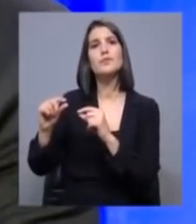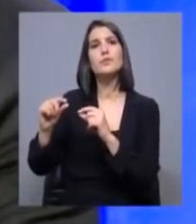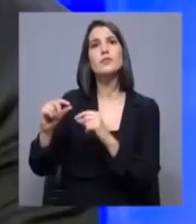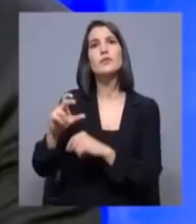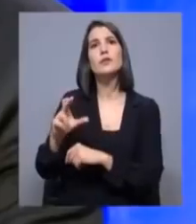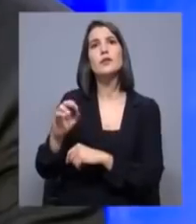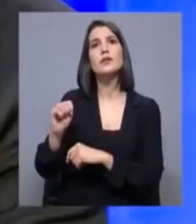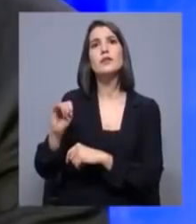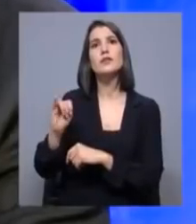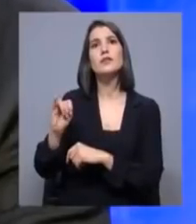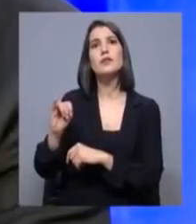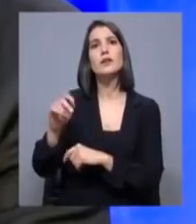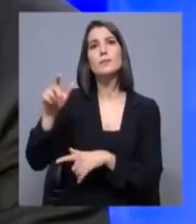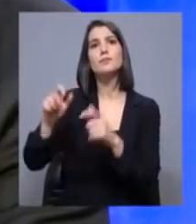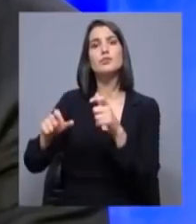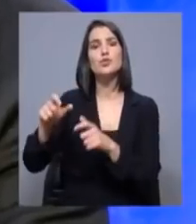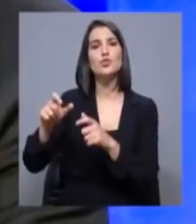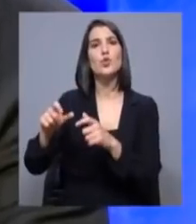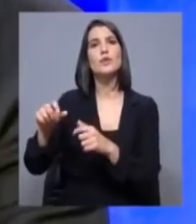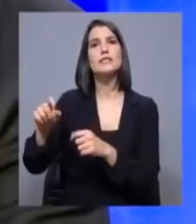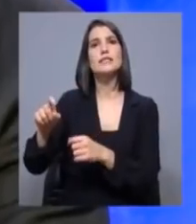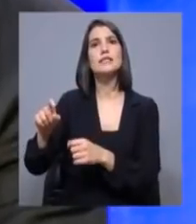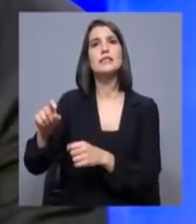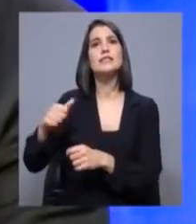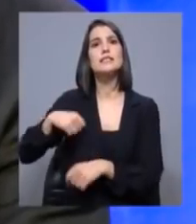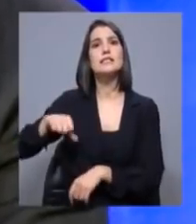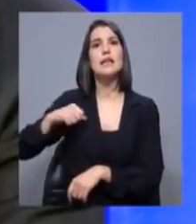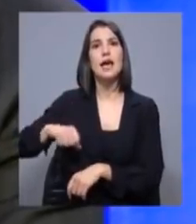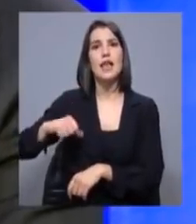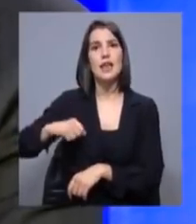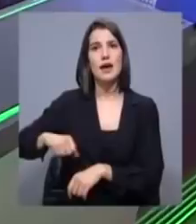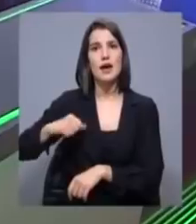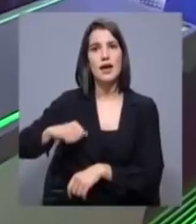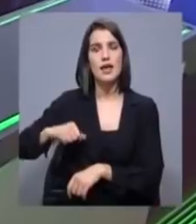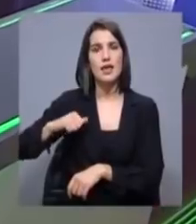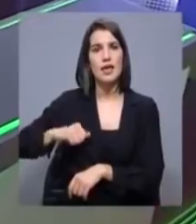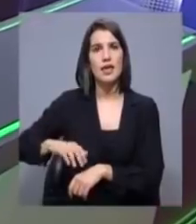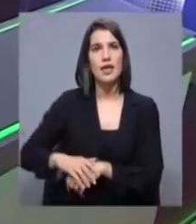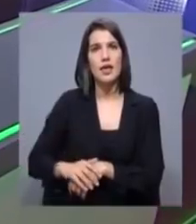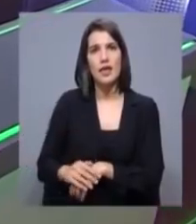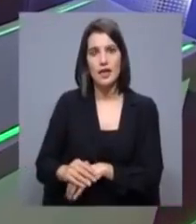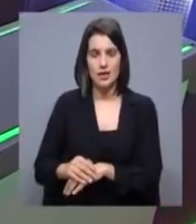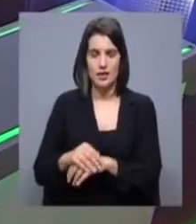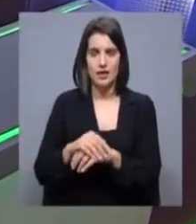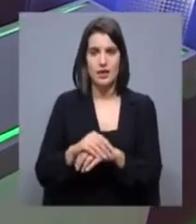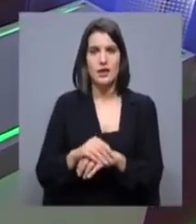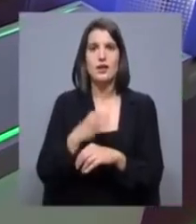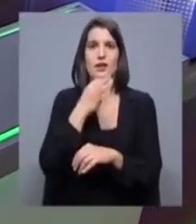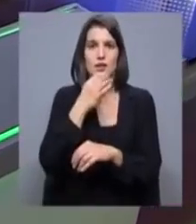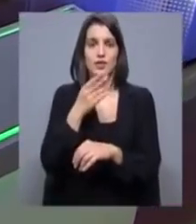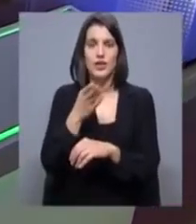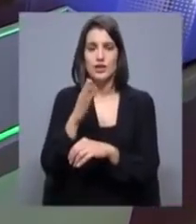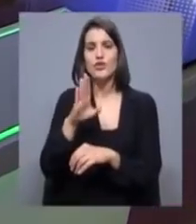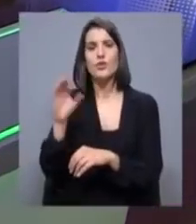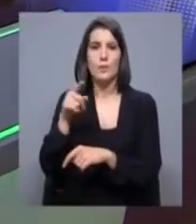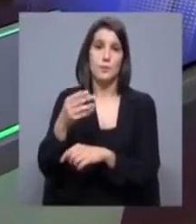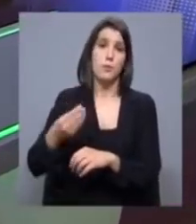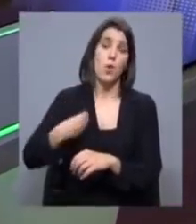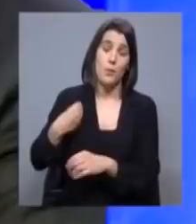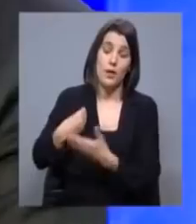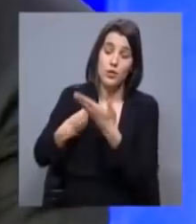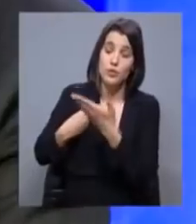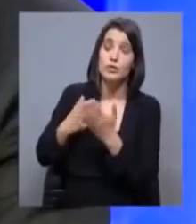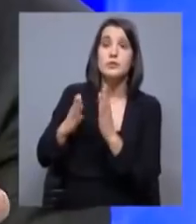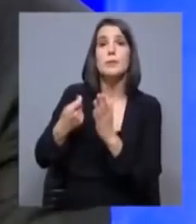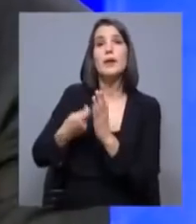aproximar se encontra das pessoas da tia cigana e por isso é só assim estou a ver o que que o João quando acabar com isto